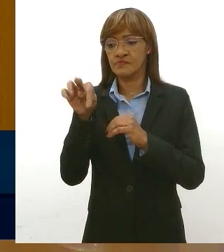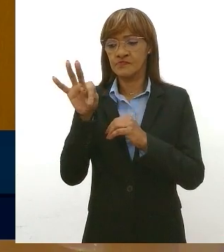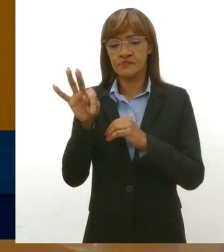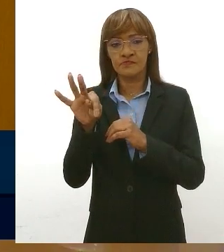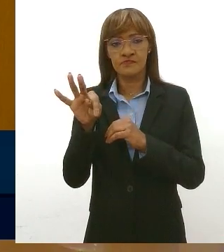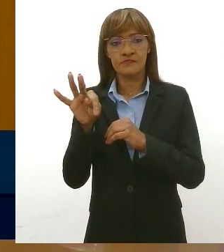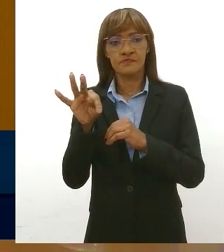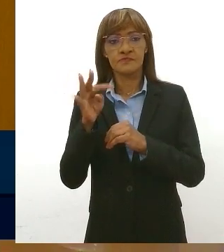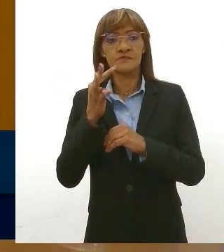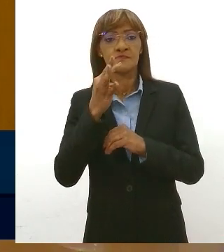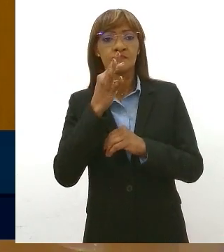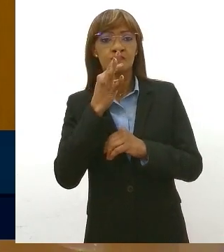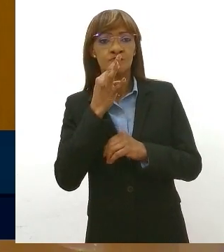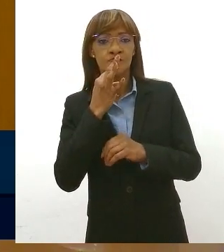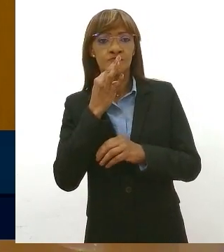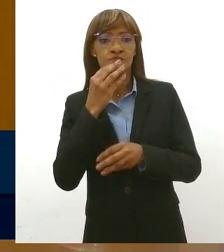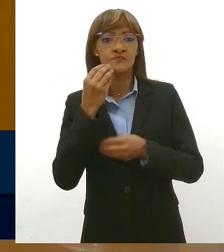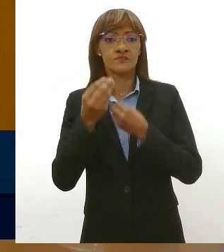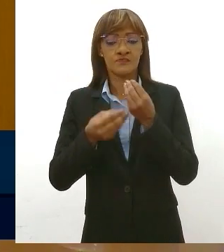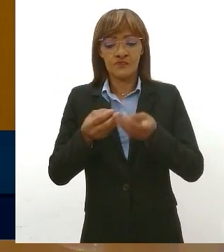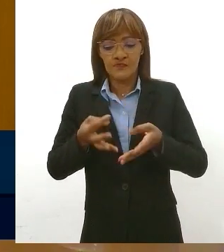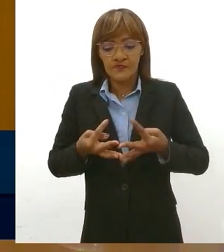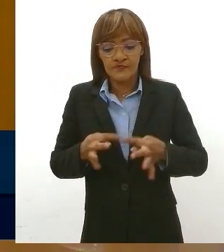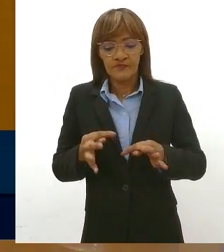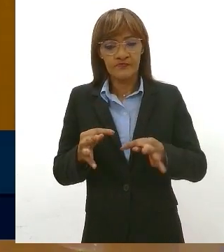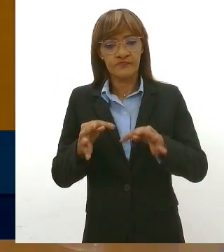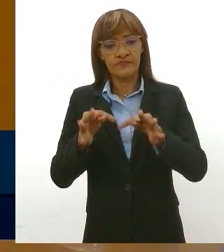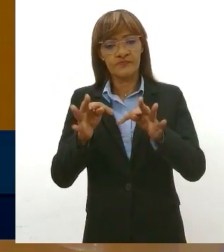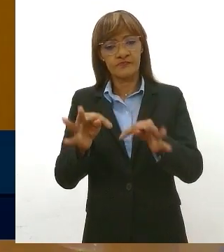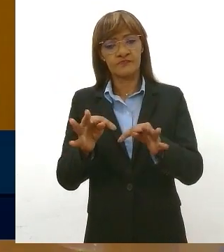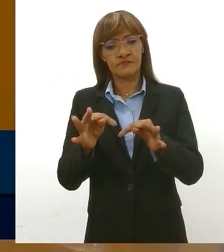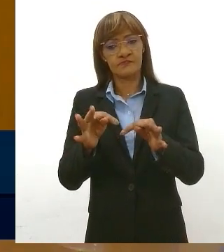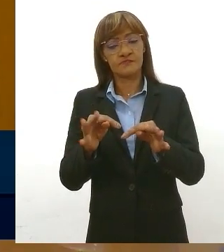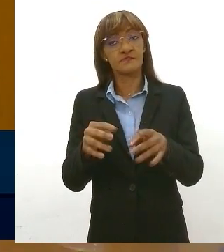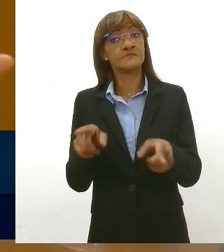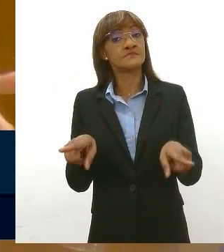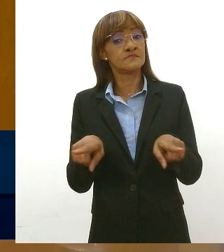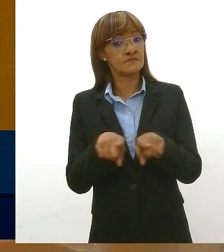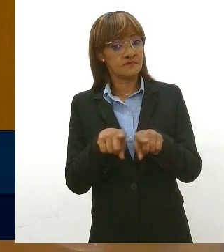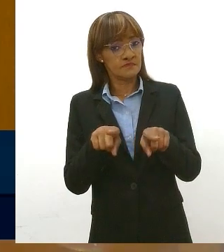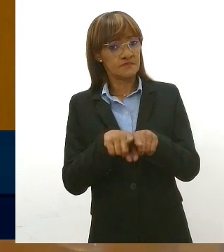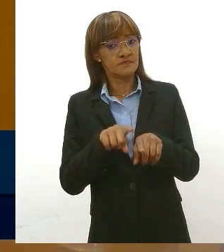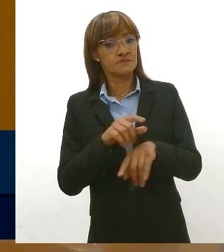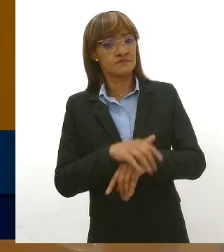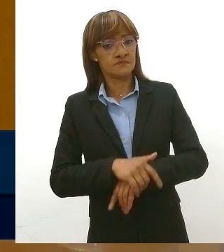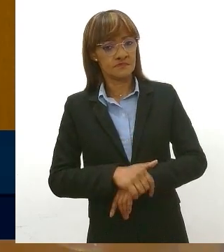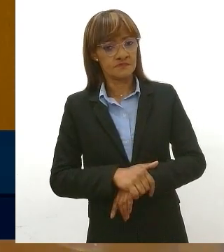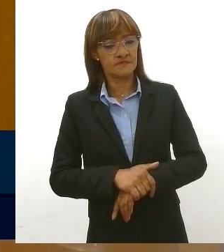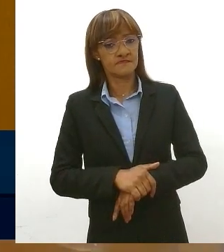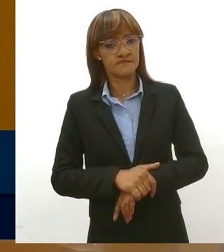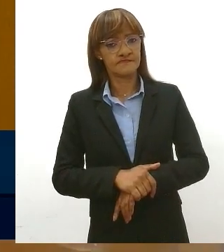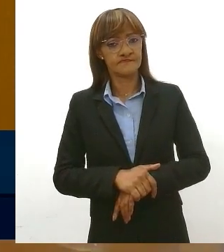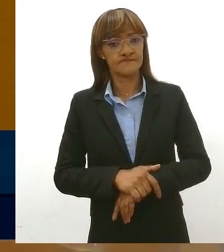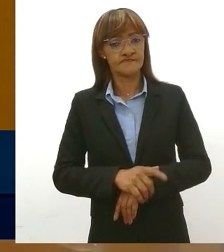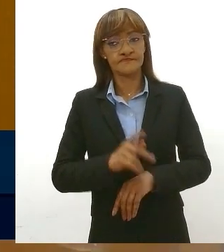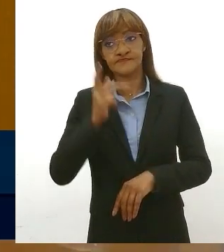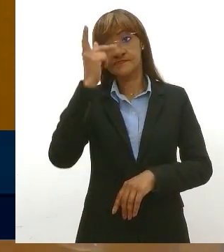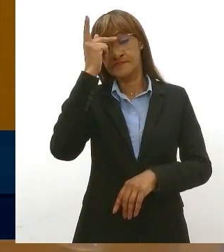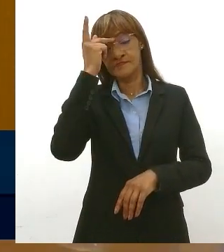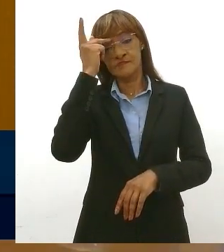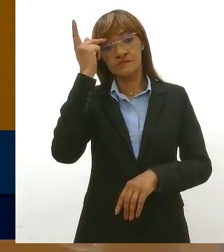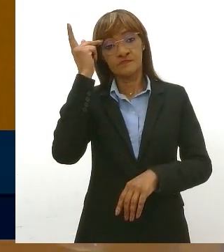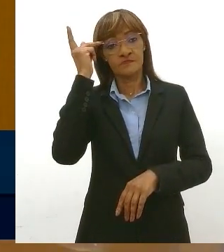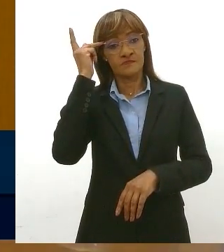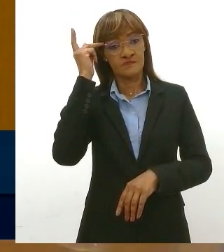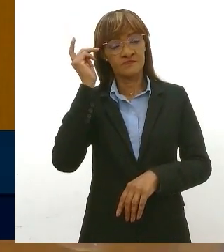sobre tecnologia e também ouvirmos as pessoas que lidam no dia a dia